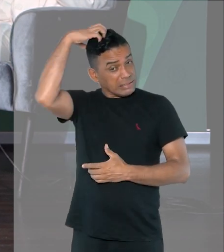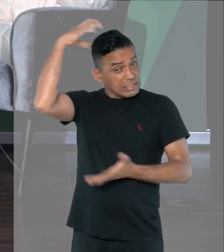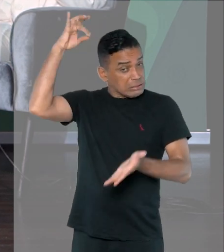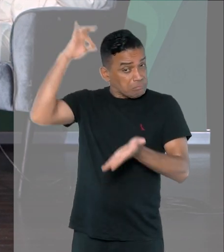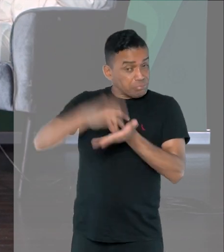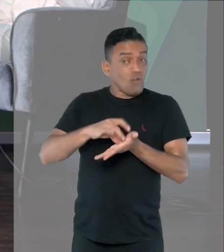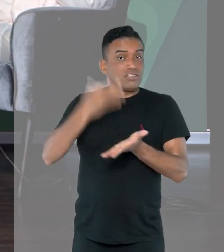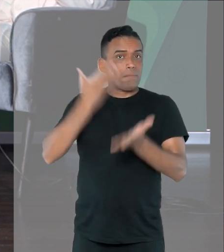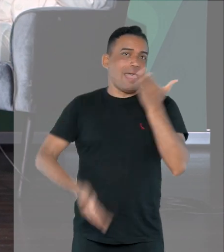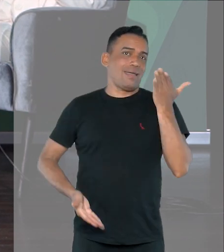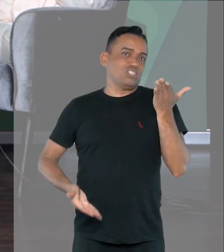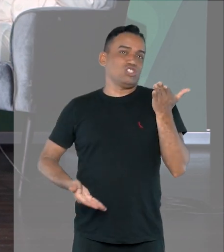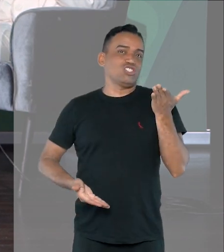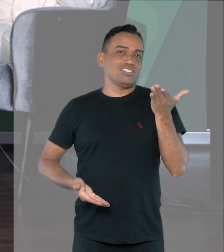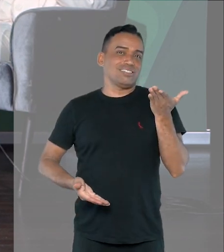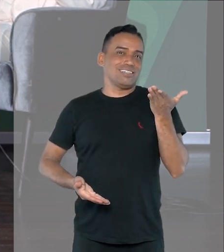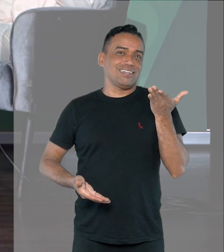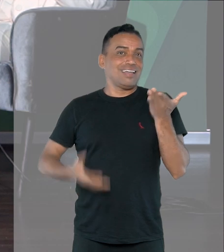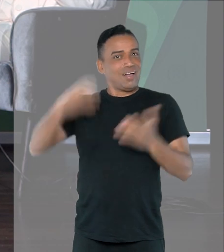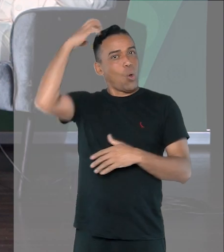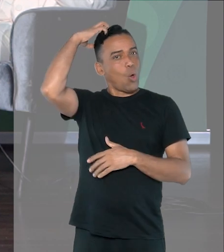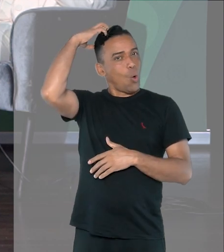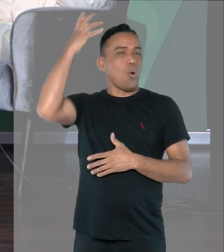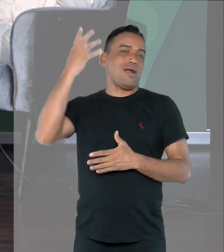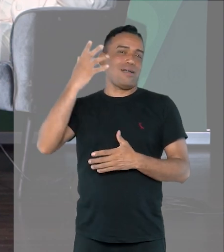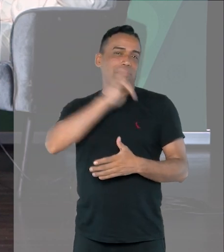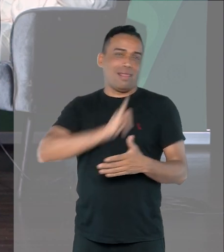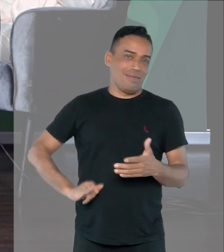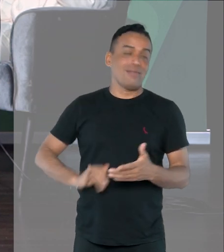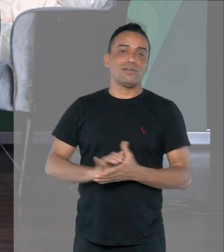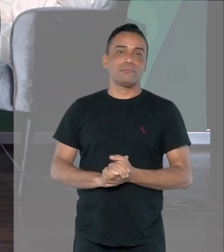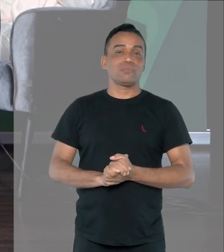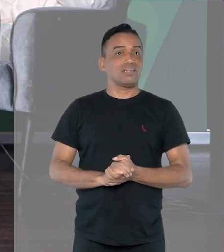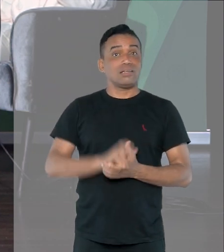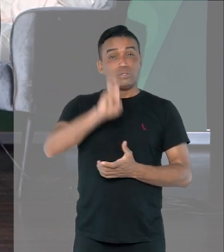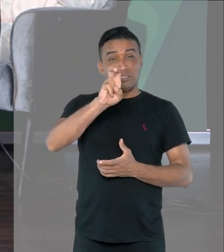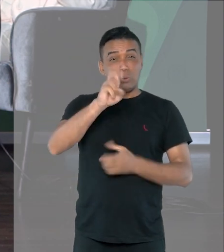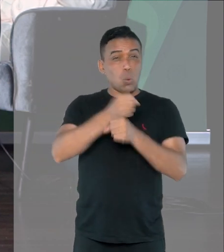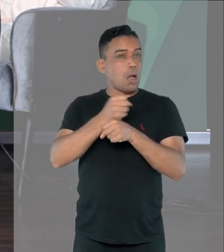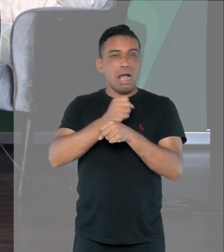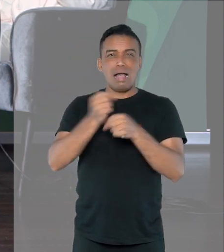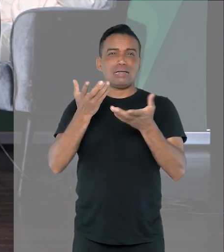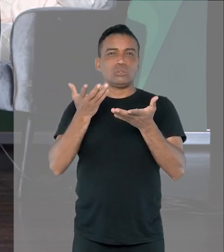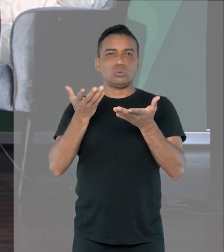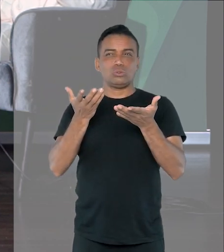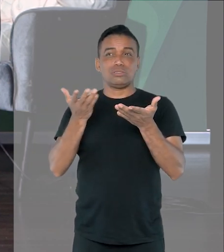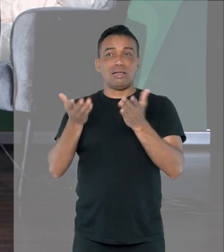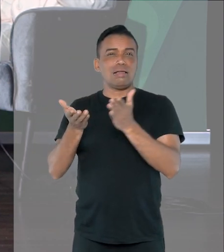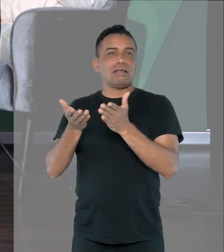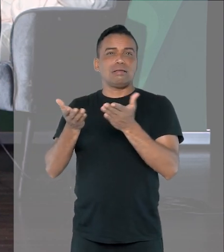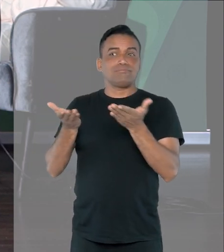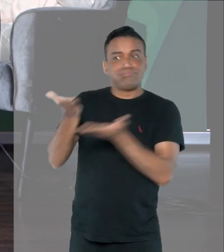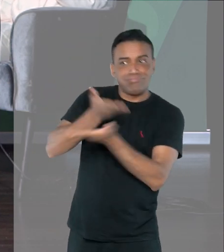ele faz isso porque ele está profundamente apaixonado, foram 5 anos de relação antes deles se casarem, mas ele é muito